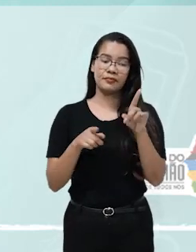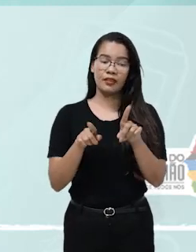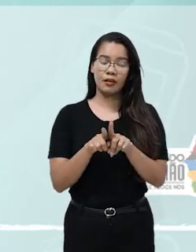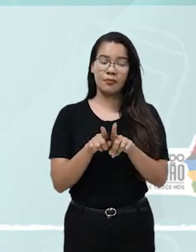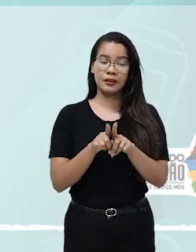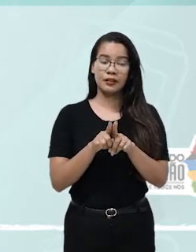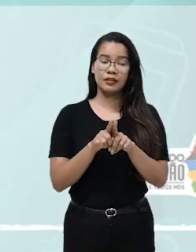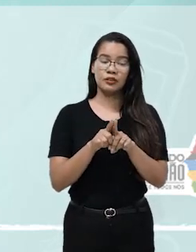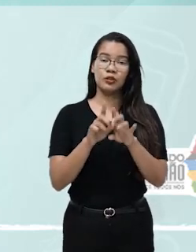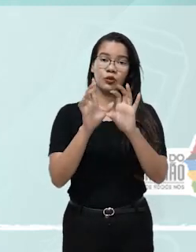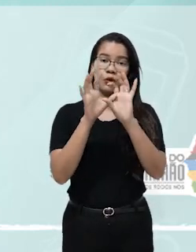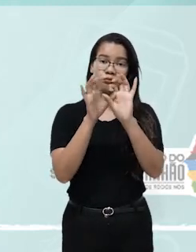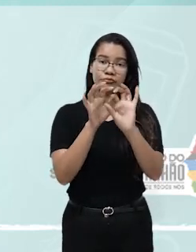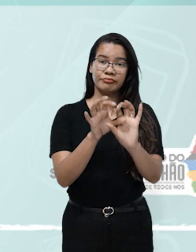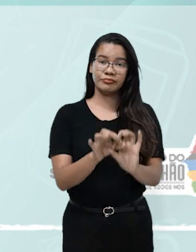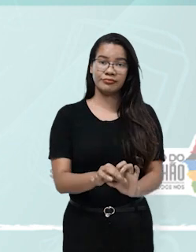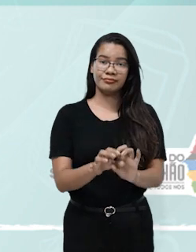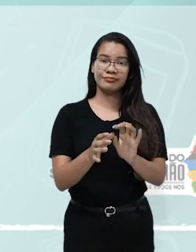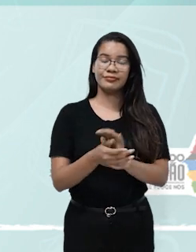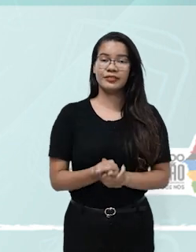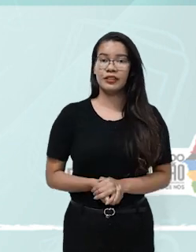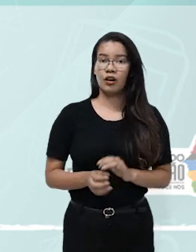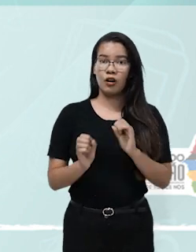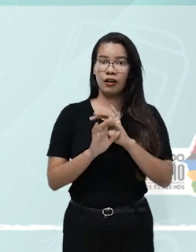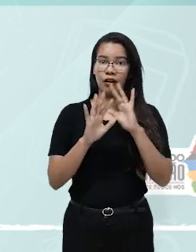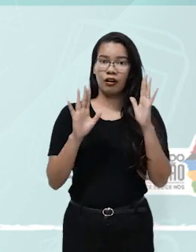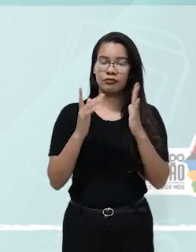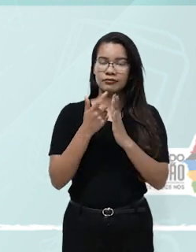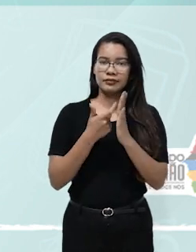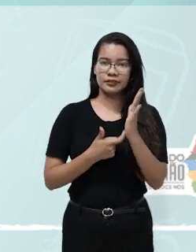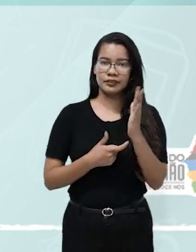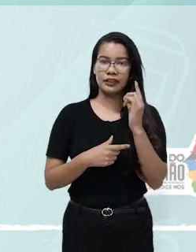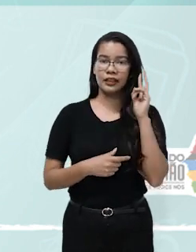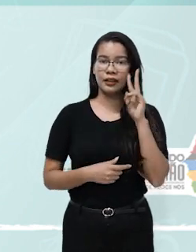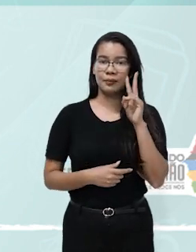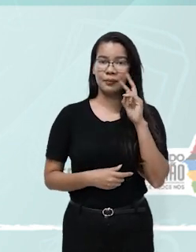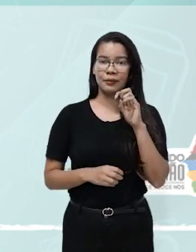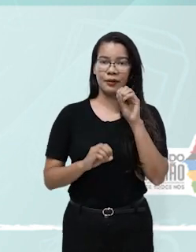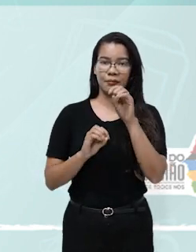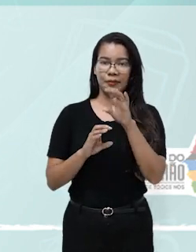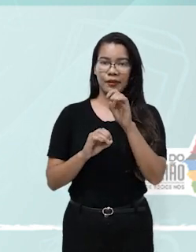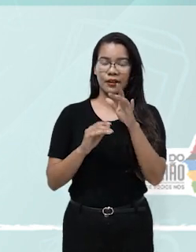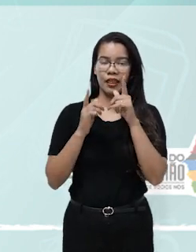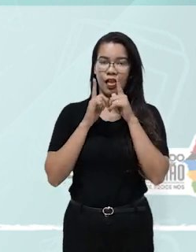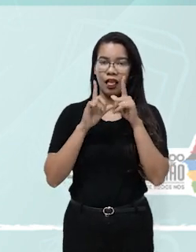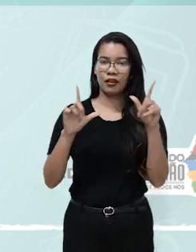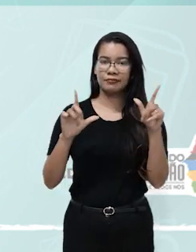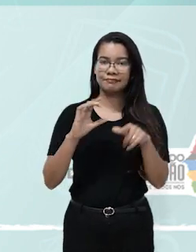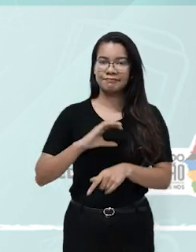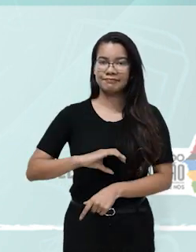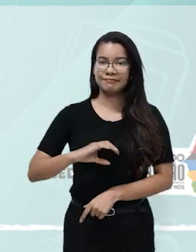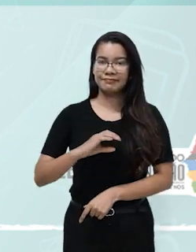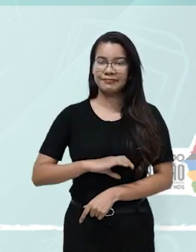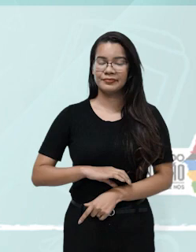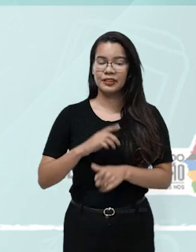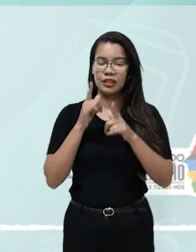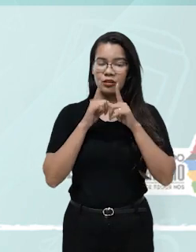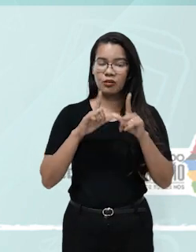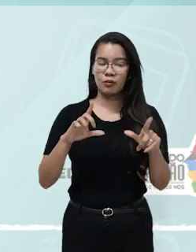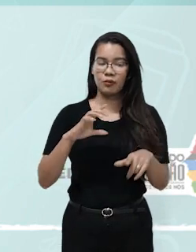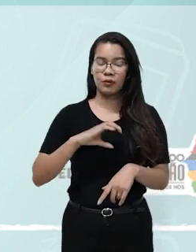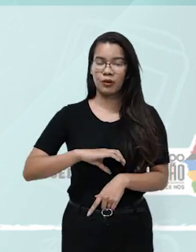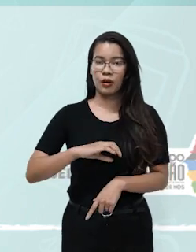este assunto, obviamente, em textos. Lembrando que se é uma aula de língua portuguesa, seja de língua portuguesa, seja de literatura, a gente precisa